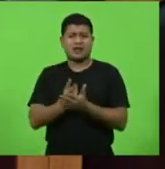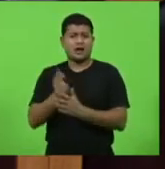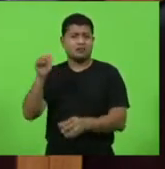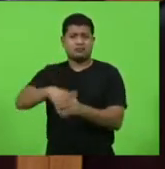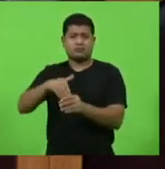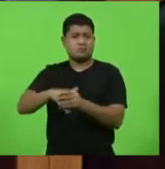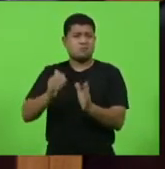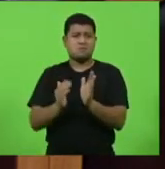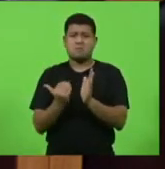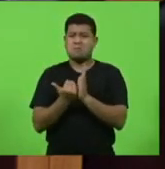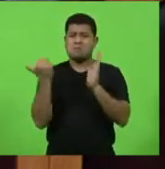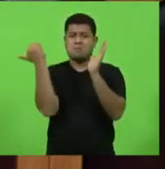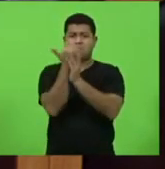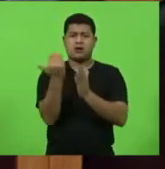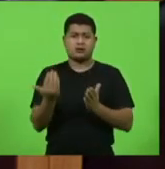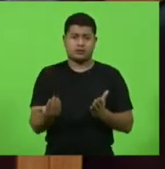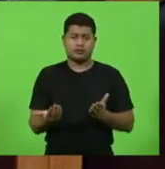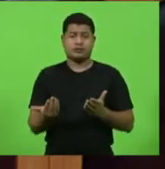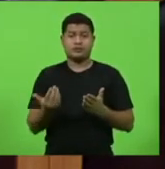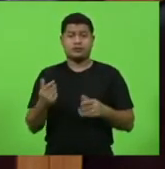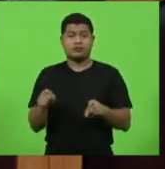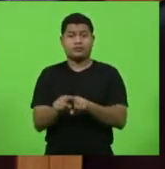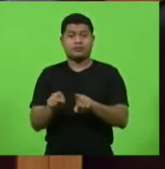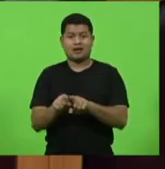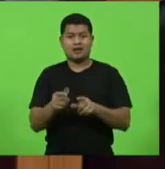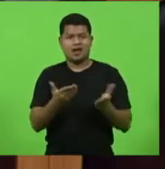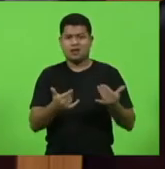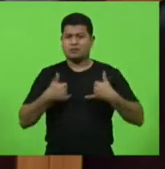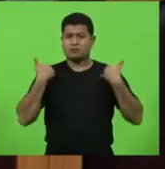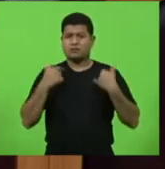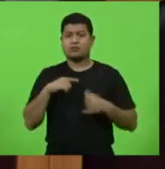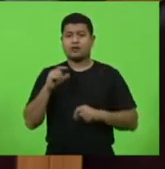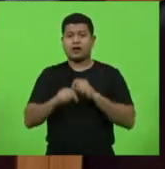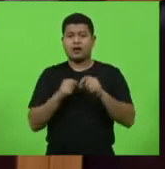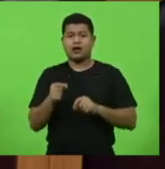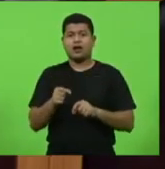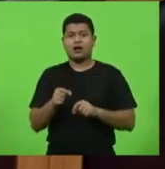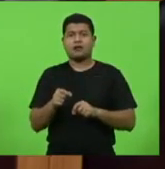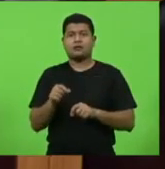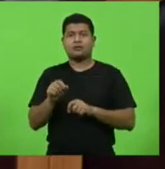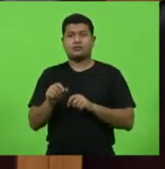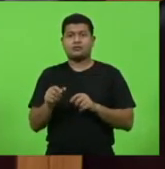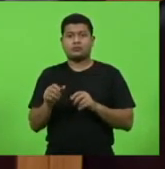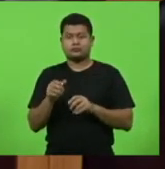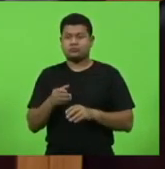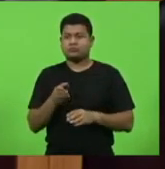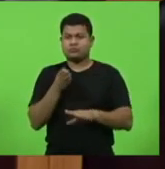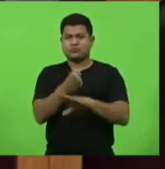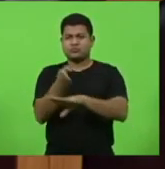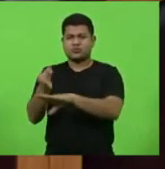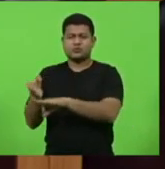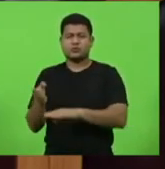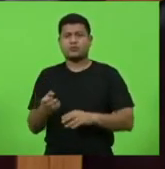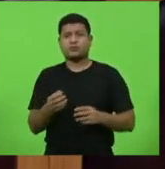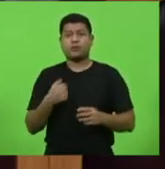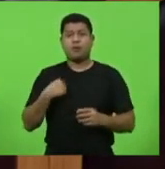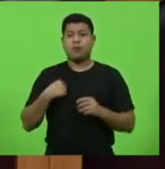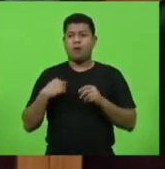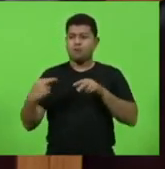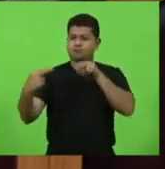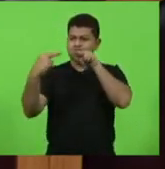E dizia sempre com muito orgulho que fazia campanha a cavalo. Fazia aquela campanha também que eu gosto, que é olho no